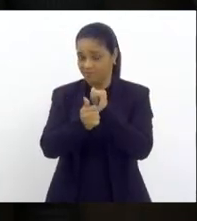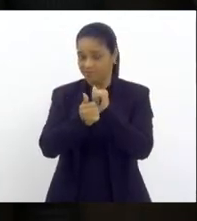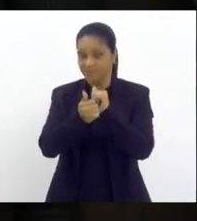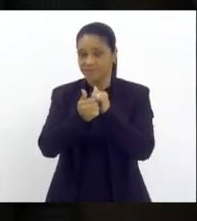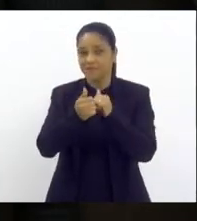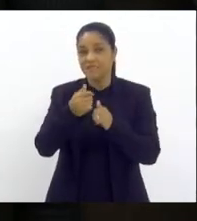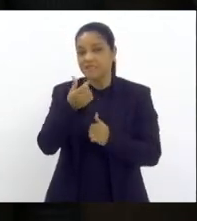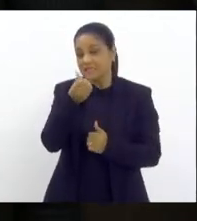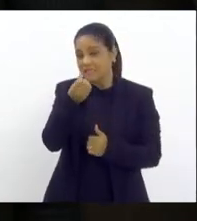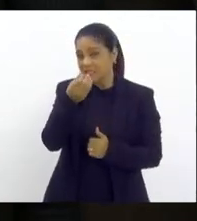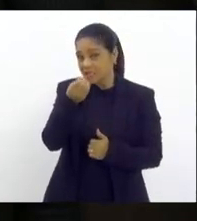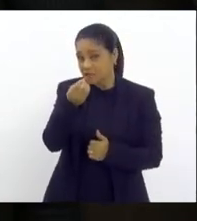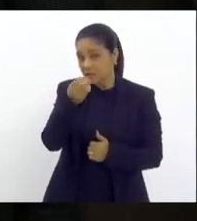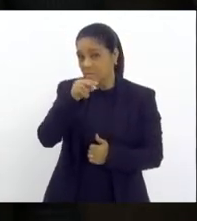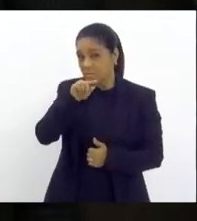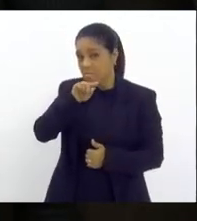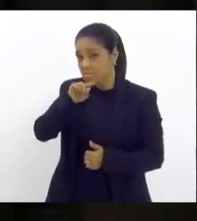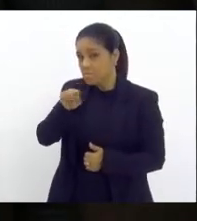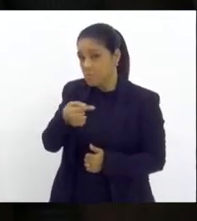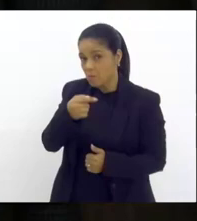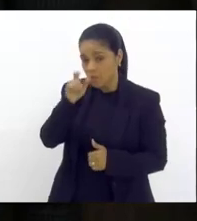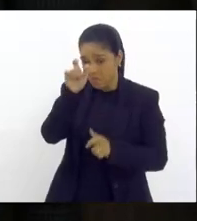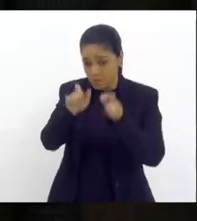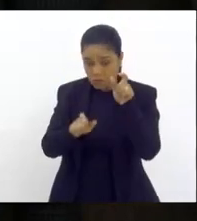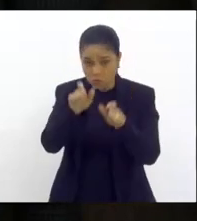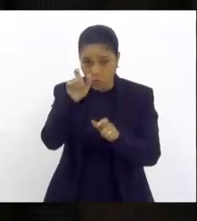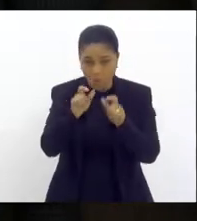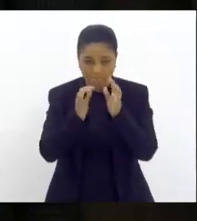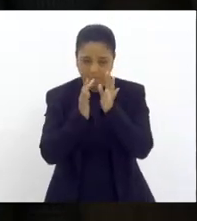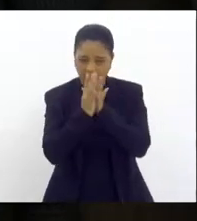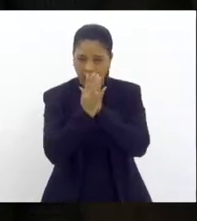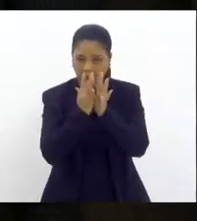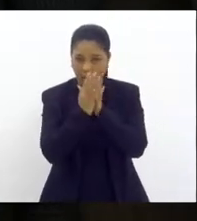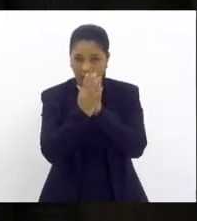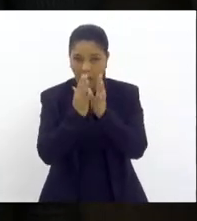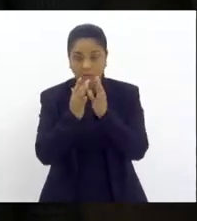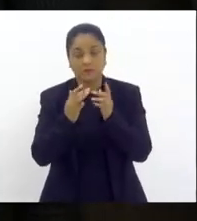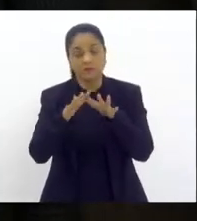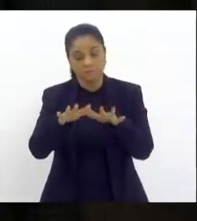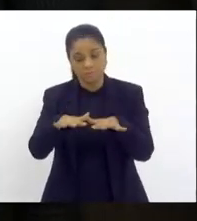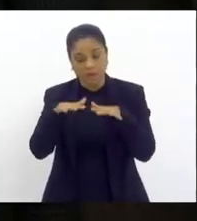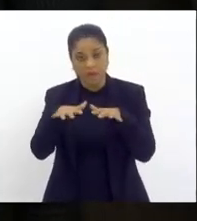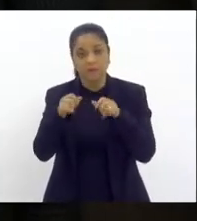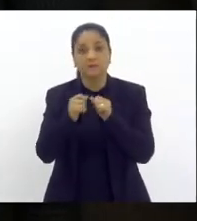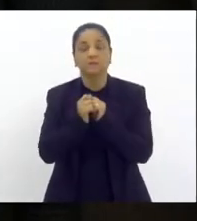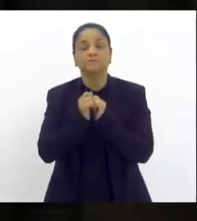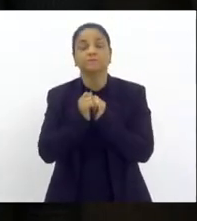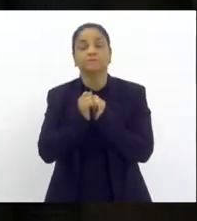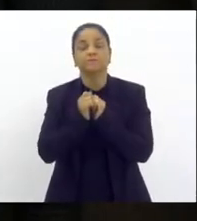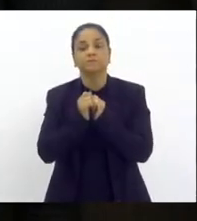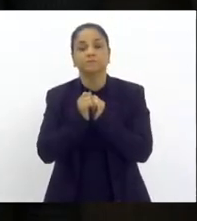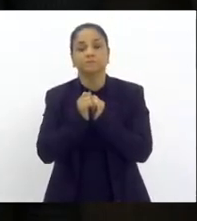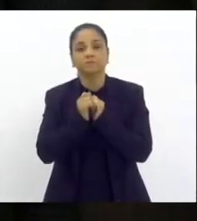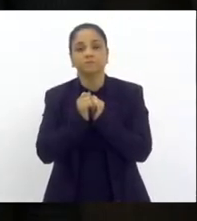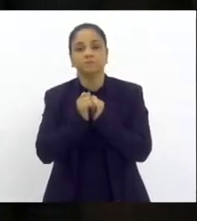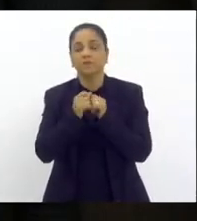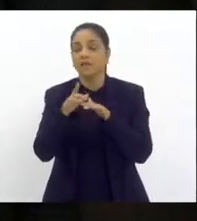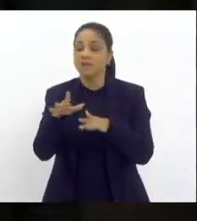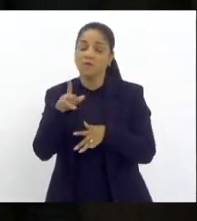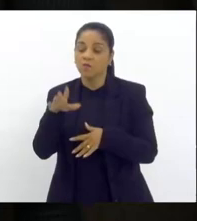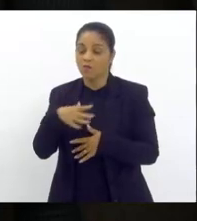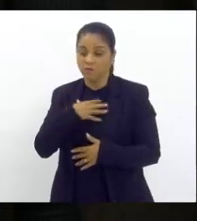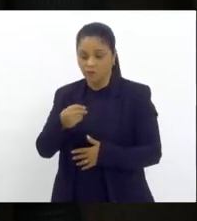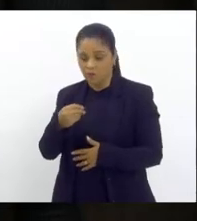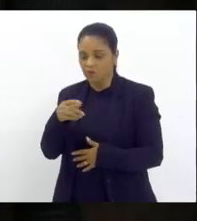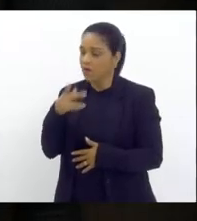mil pessoas, todo mundo ali com calor, a flor da pele. O pai fala assim, papai, eu vou no banheiro. E